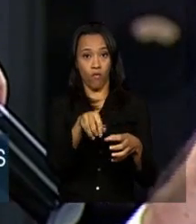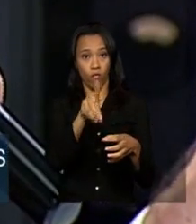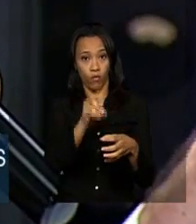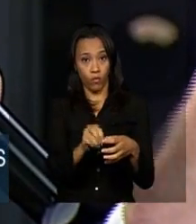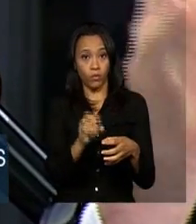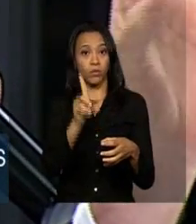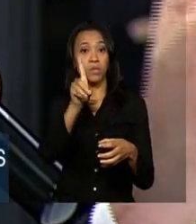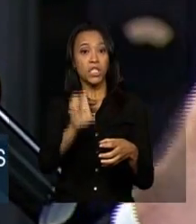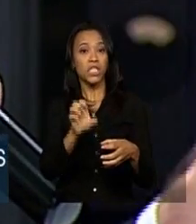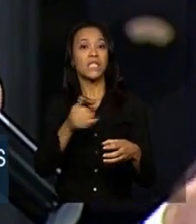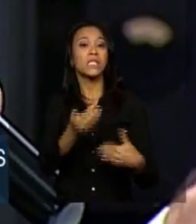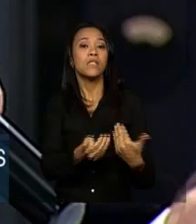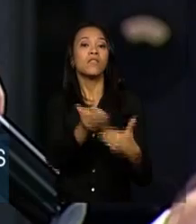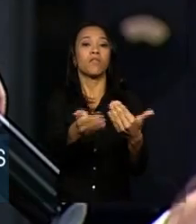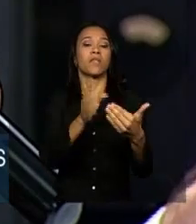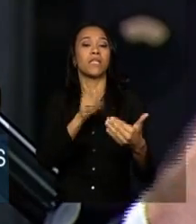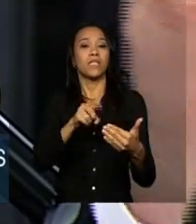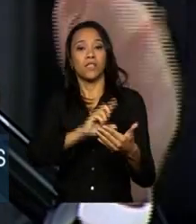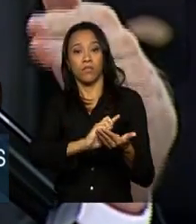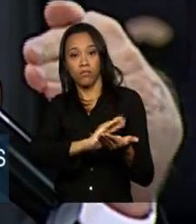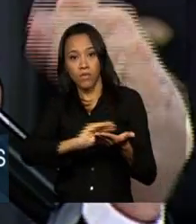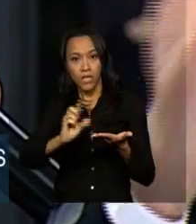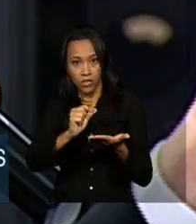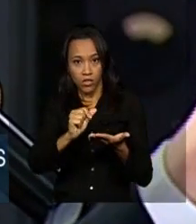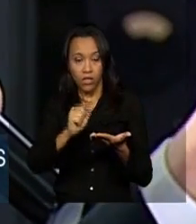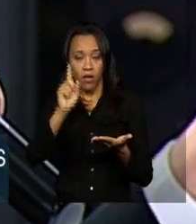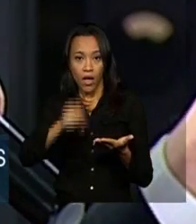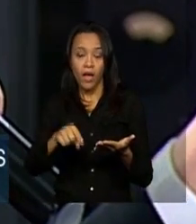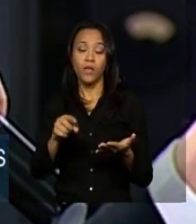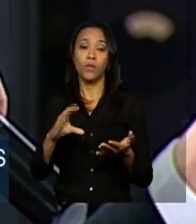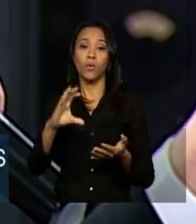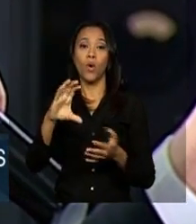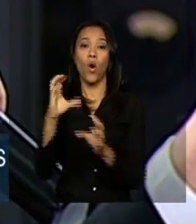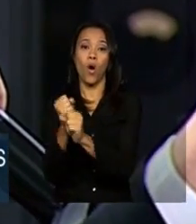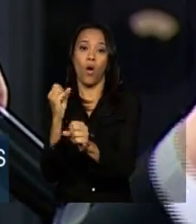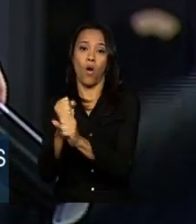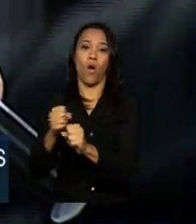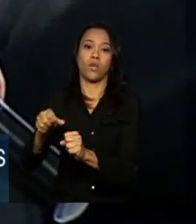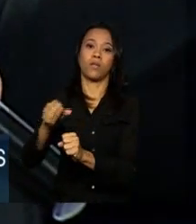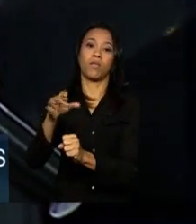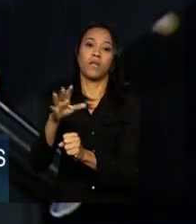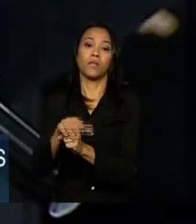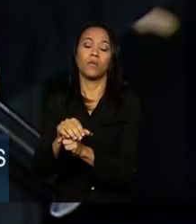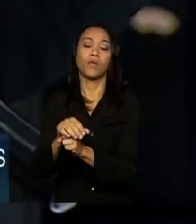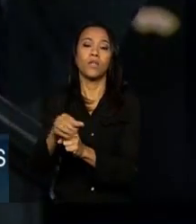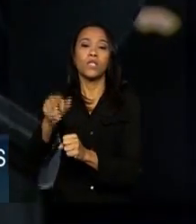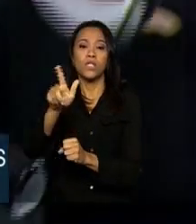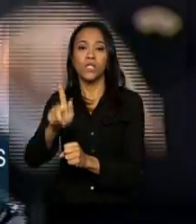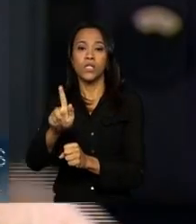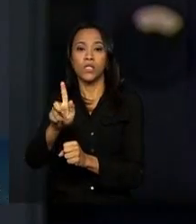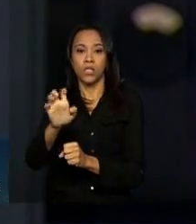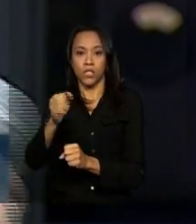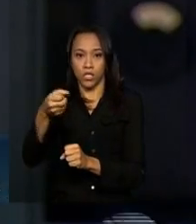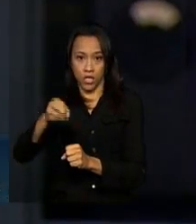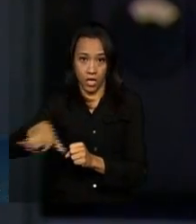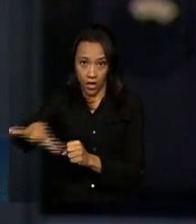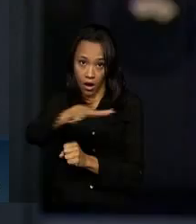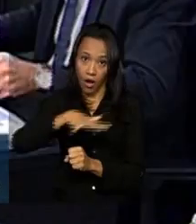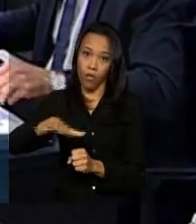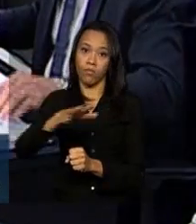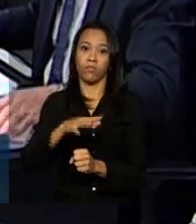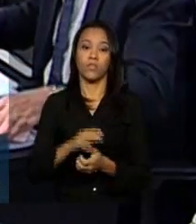dos recursos da do orçamento geral que são que foram aprovados agora na peloa que foi na semana passada que foi